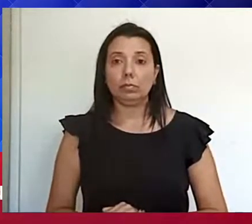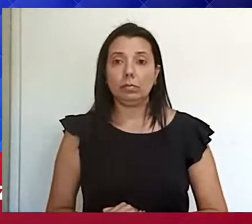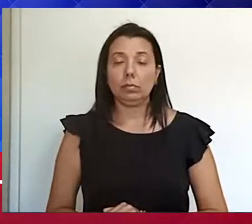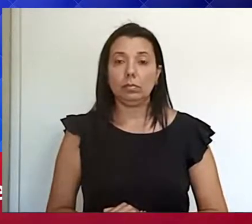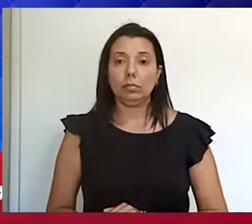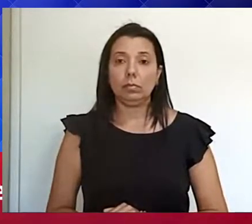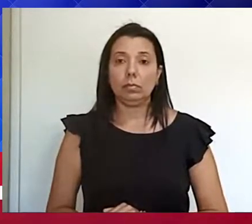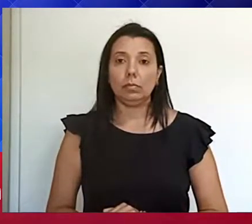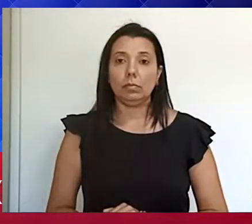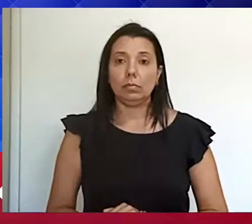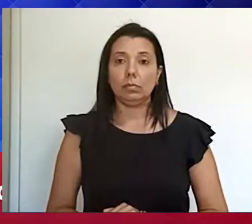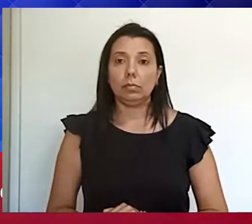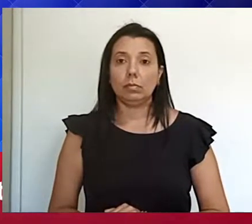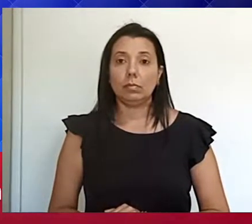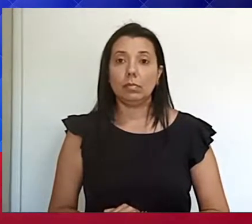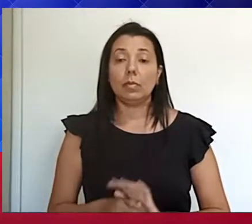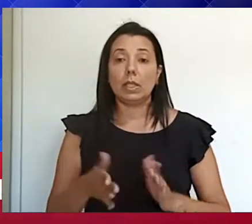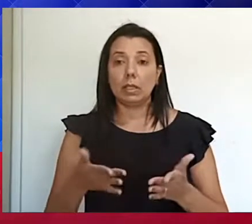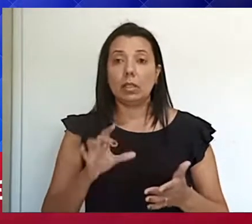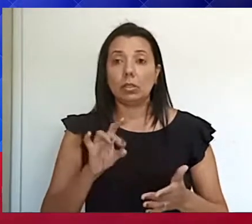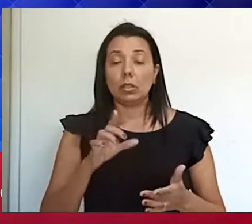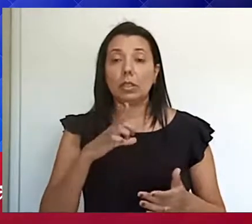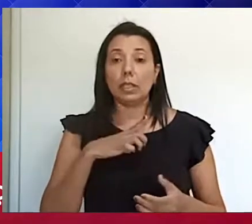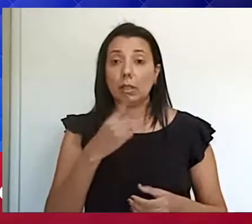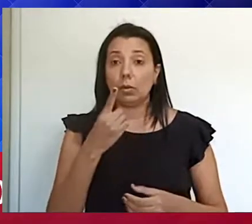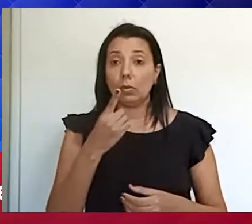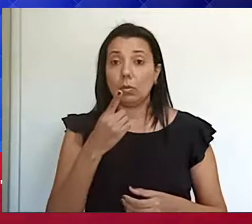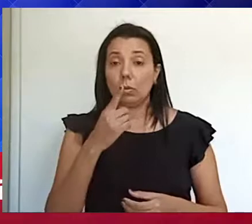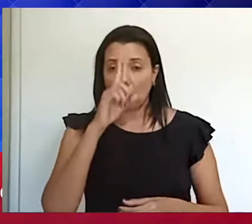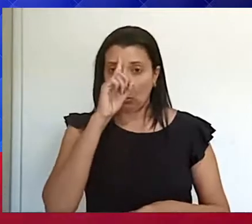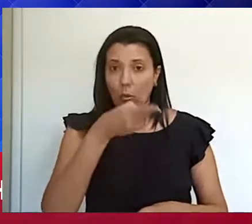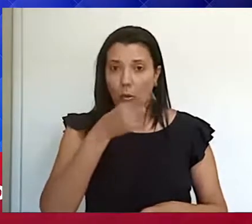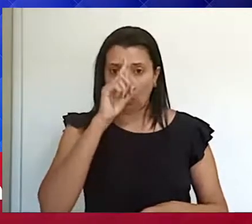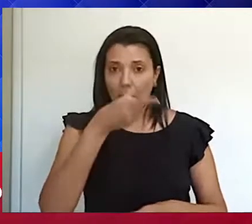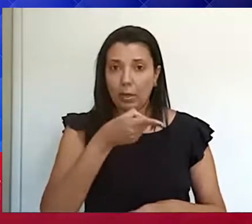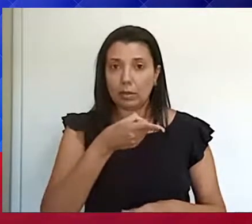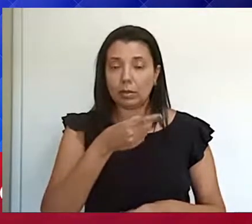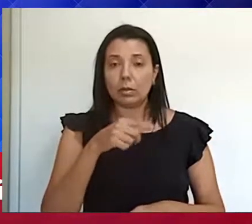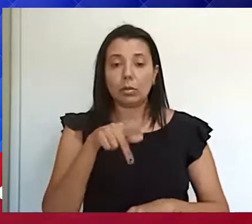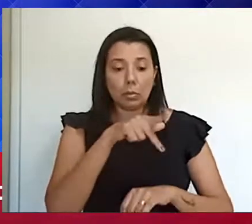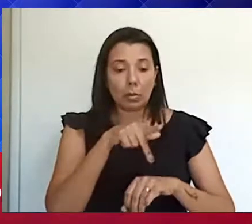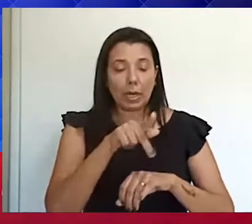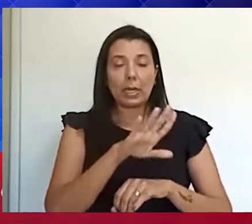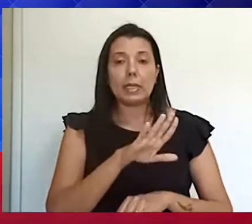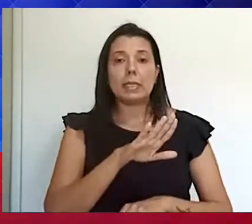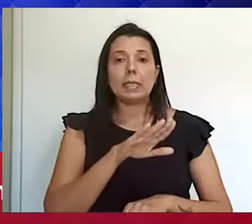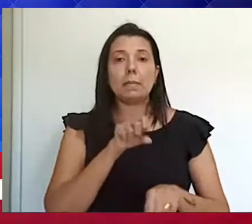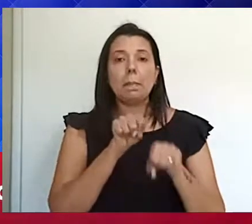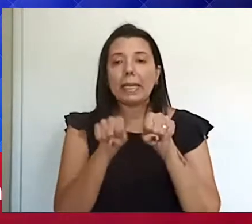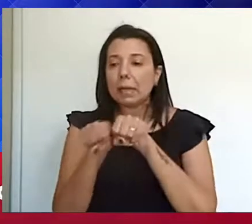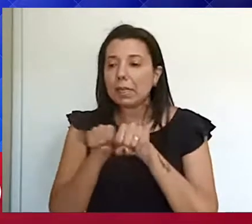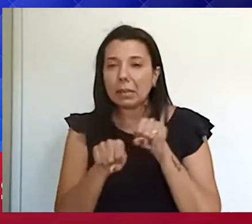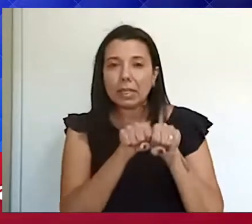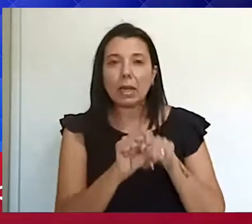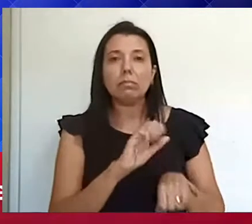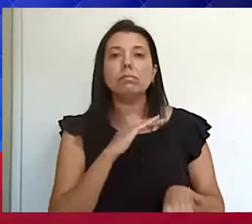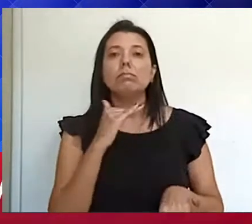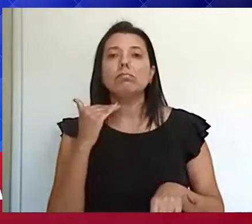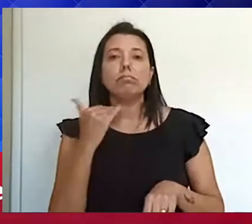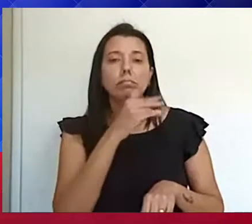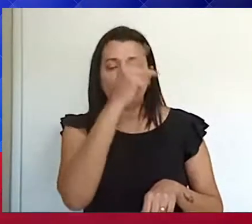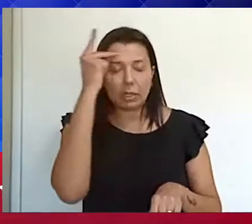Aliás, só tem um comando no país, que é o comando da morte. Matar a gente o máximo possível, né? Esse é o comando